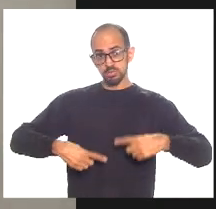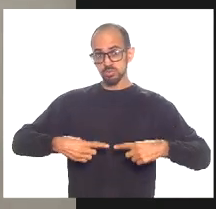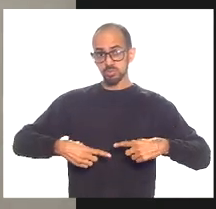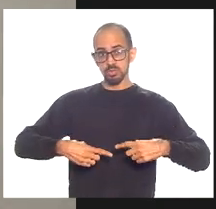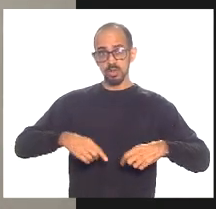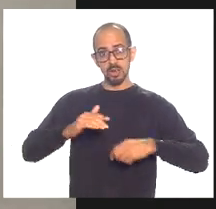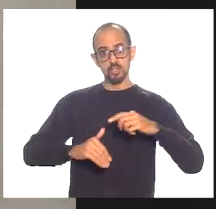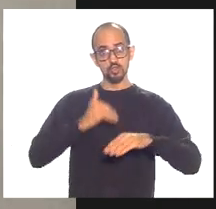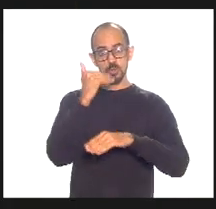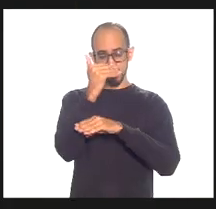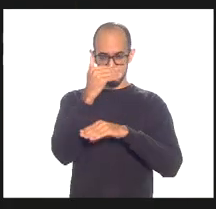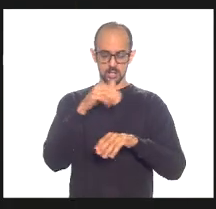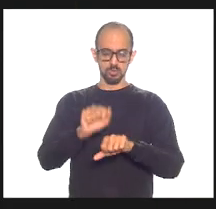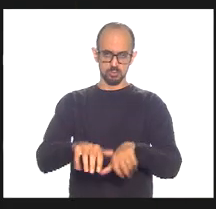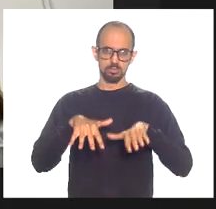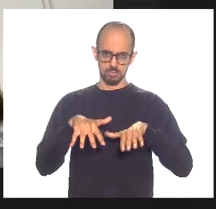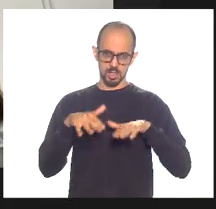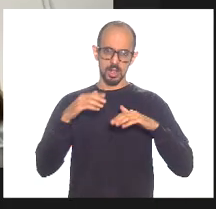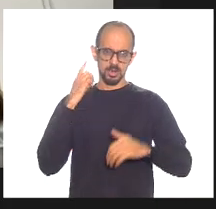da Assembleia Legislativa obrigado